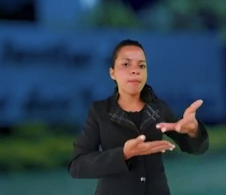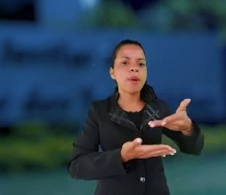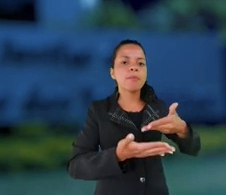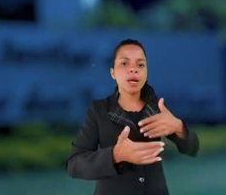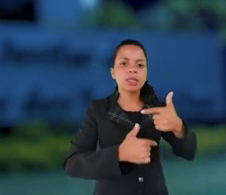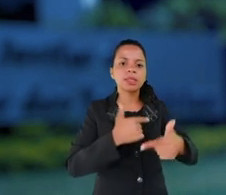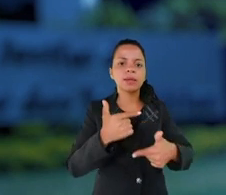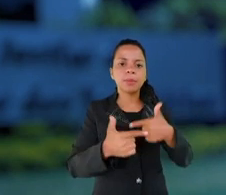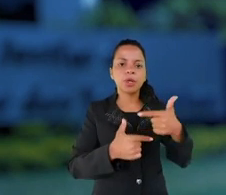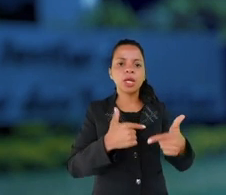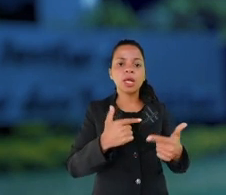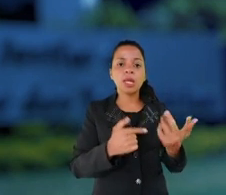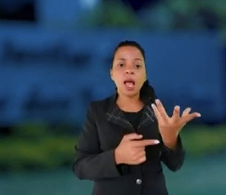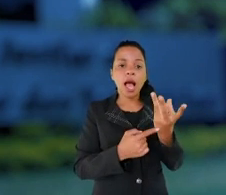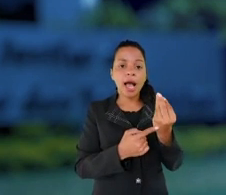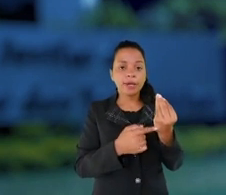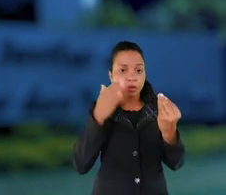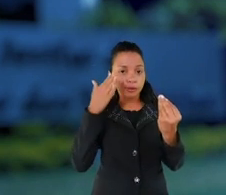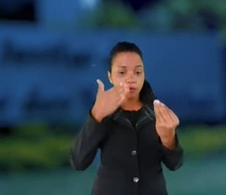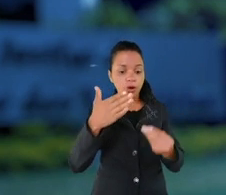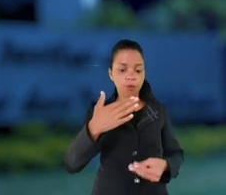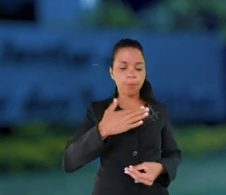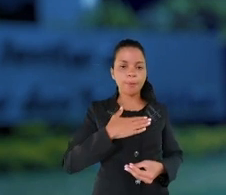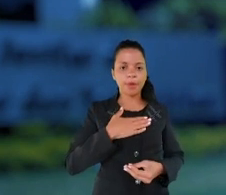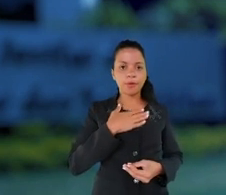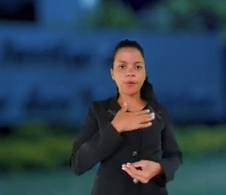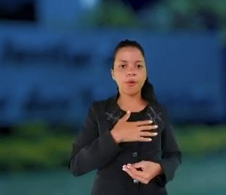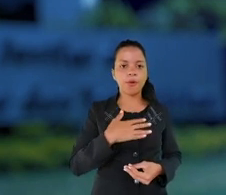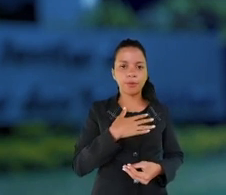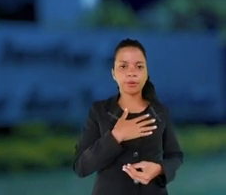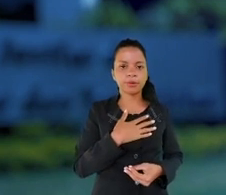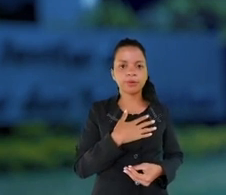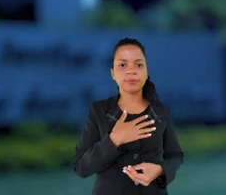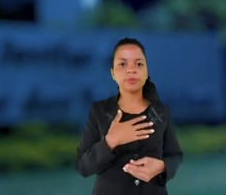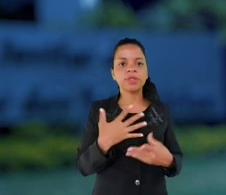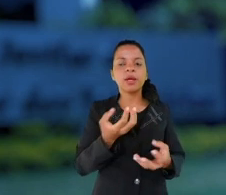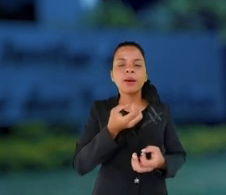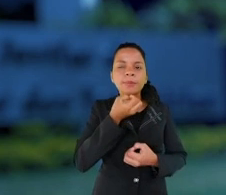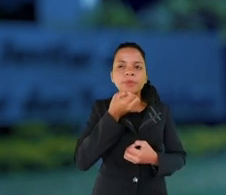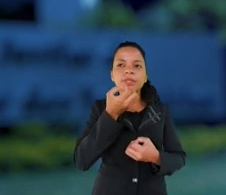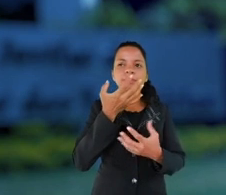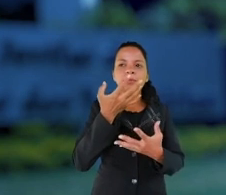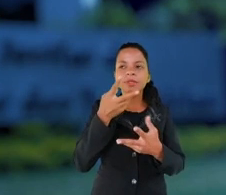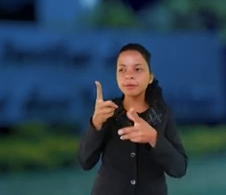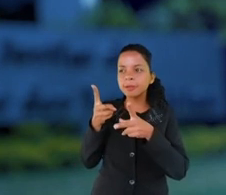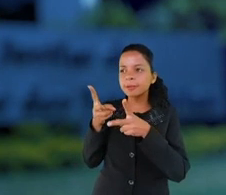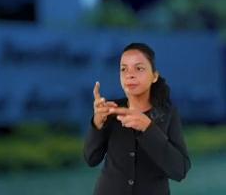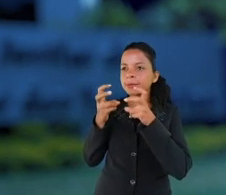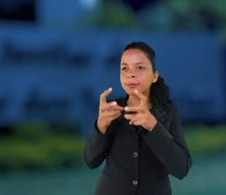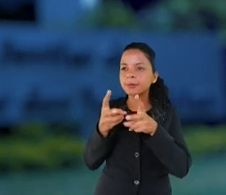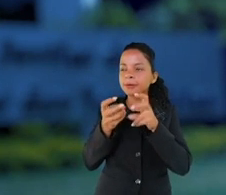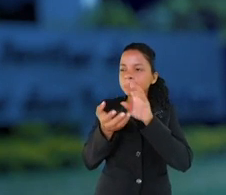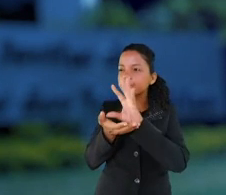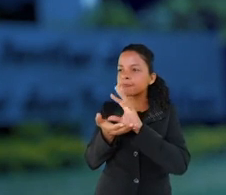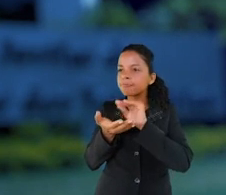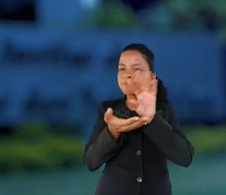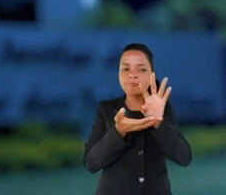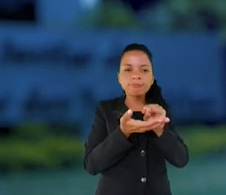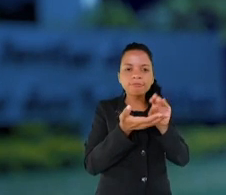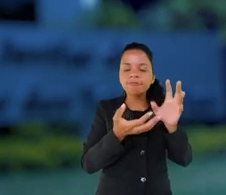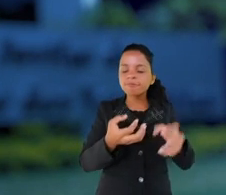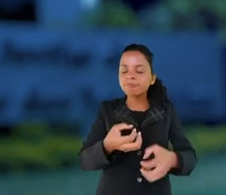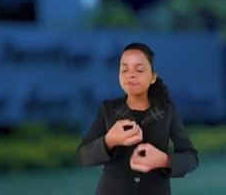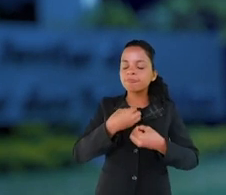gosto. Então eu me inspiro muito na produção de todo mundo à minha volta, assim. E óbvio que além disso